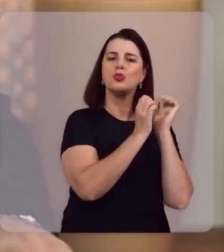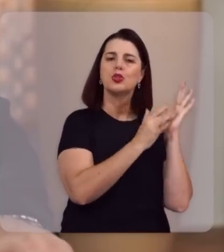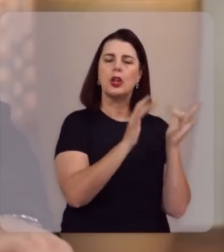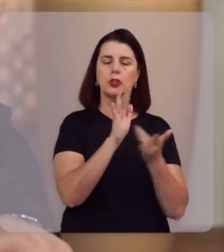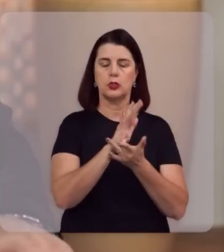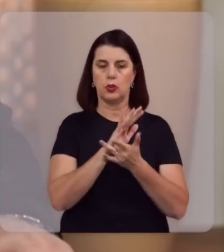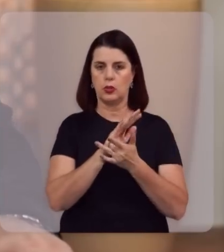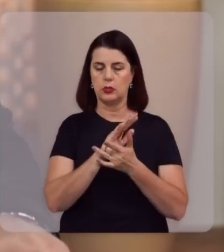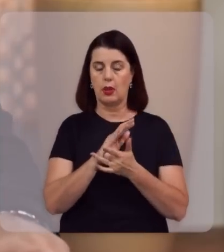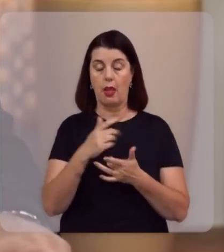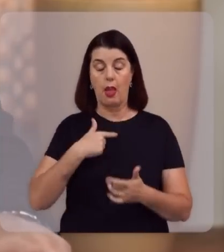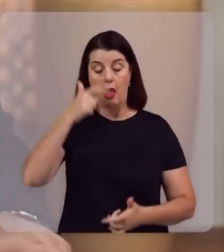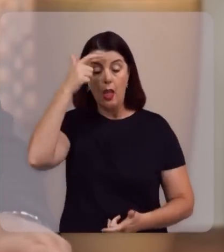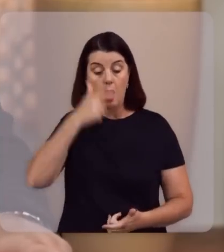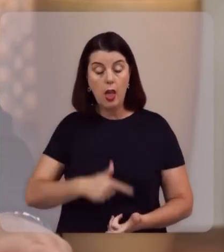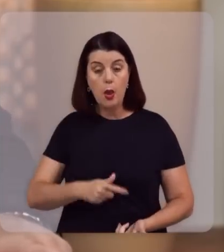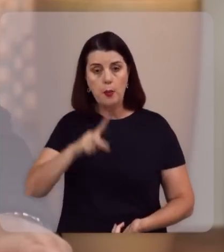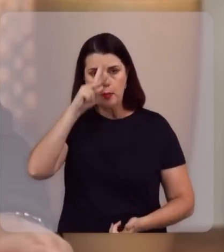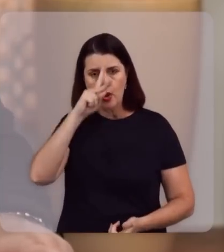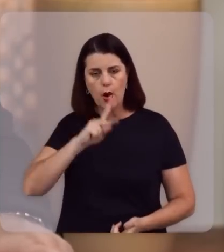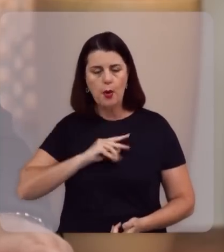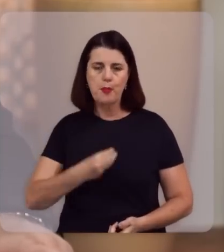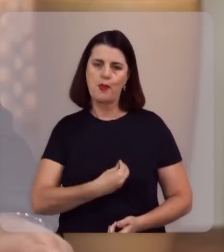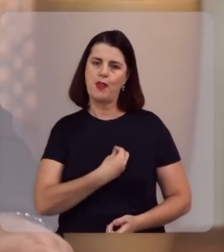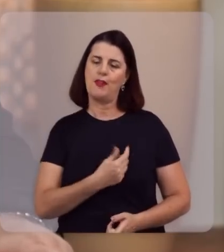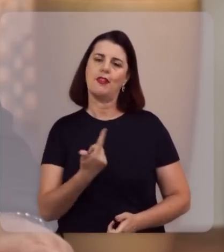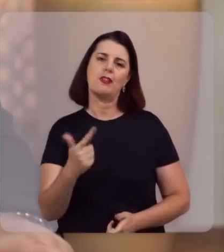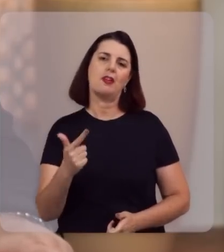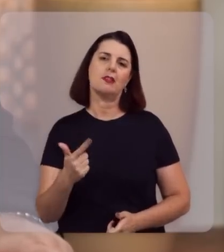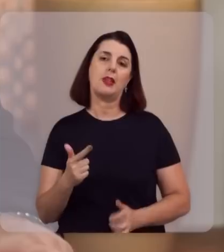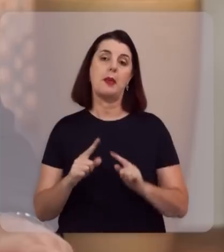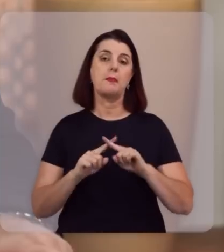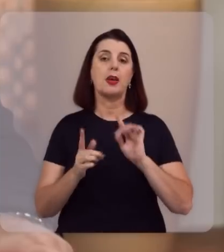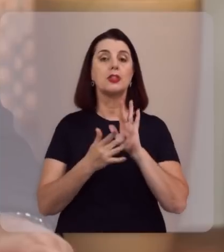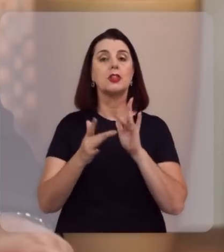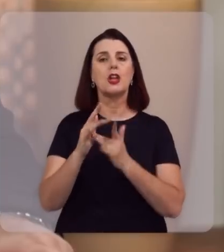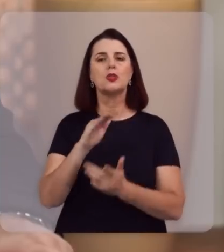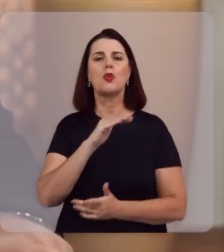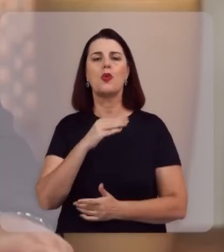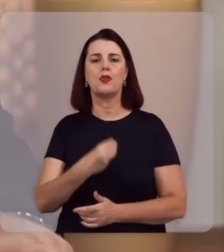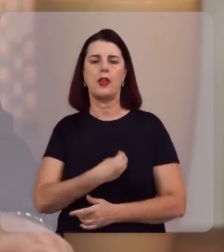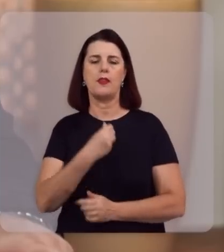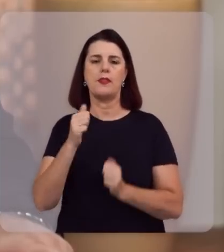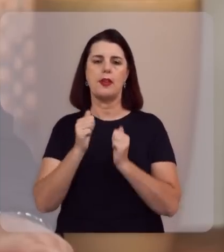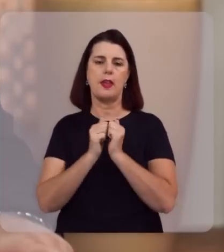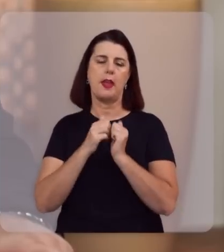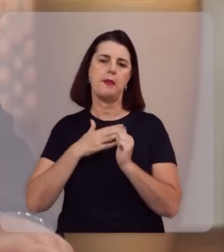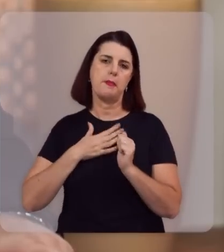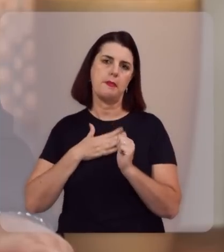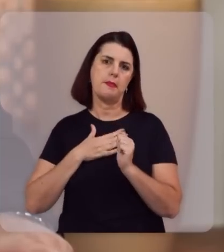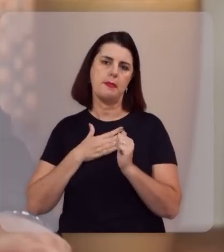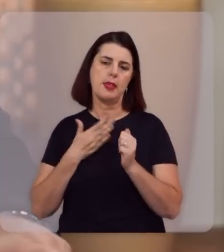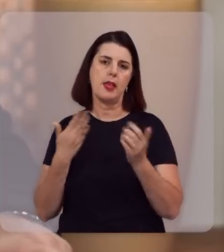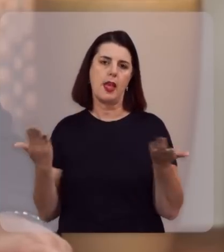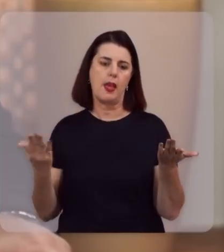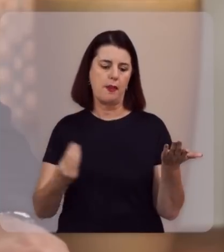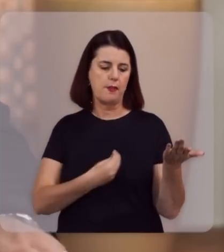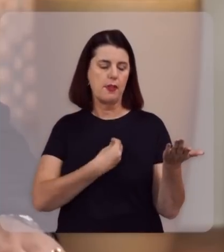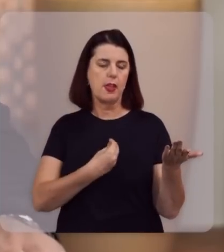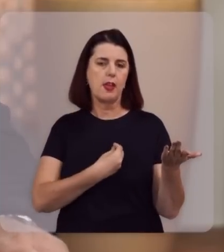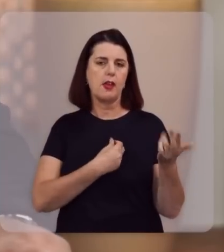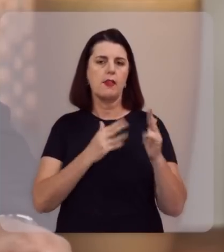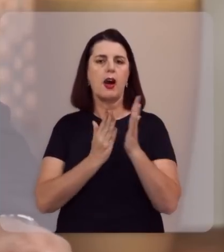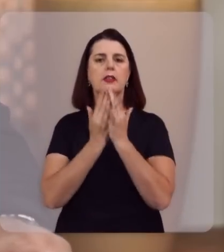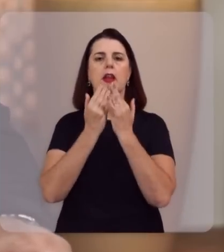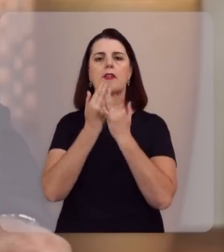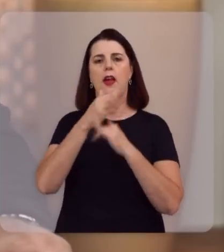diz, logo, já não sou eu quem vive, mas Cristo vive em mim. E esse viver que agora tenho na carne, vivo